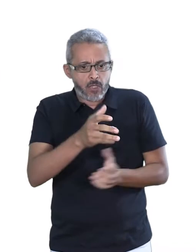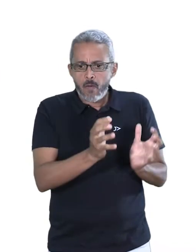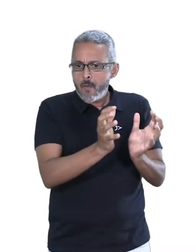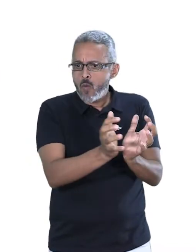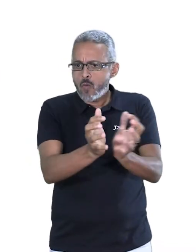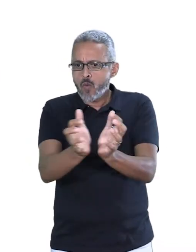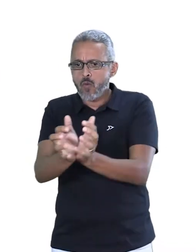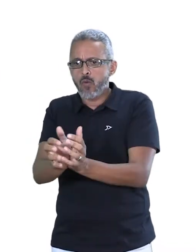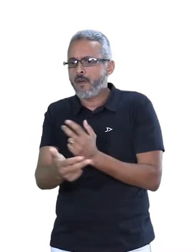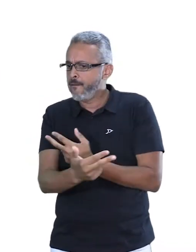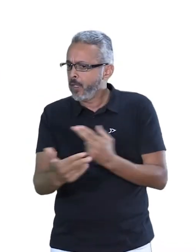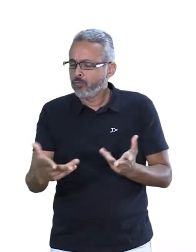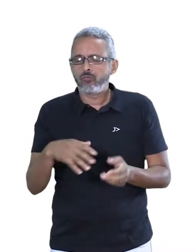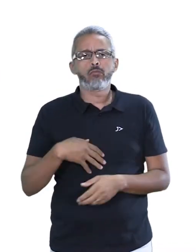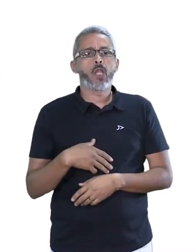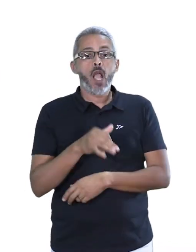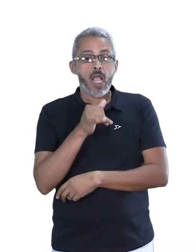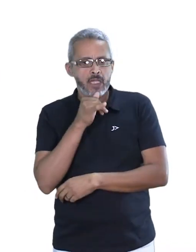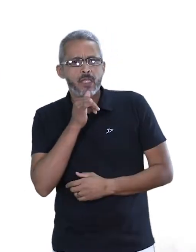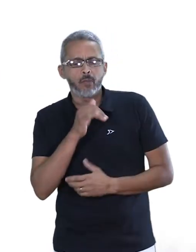coletivo. Que tal um exemplo?